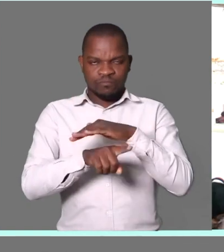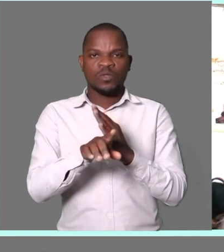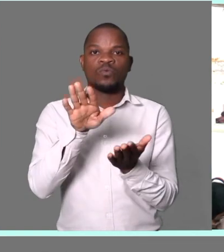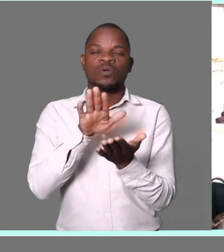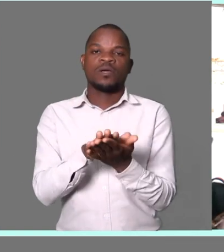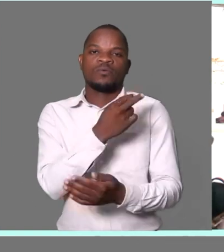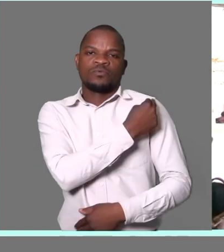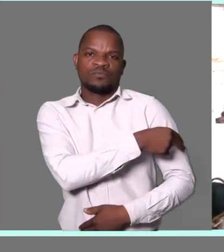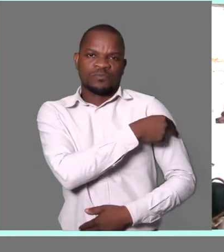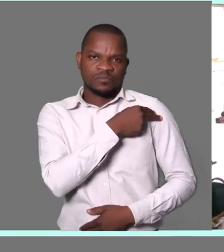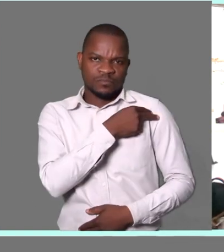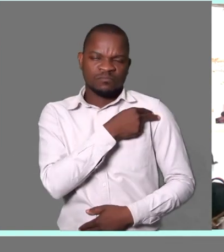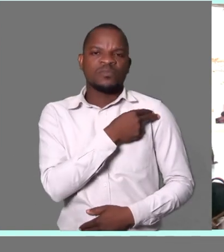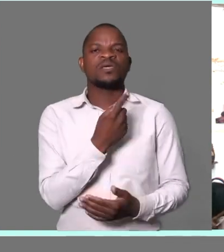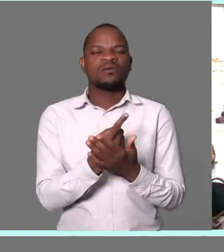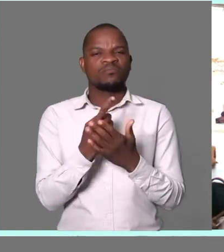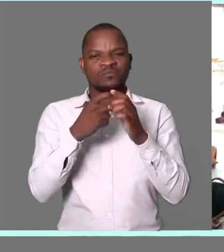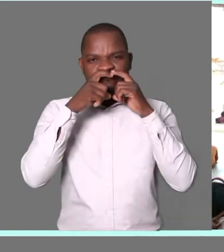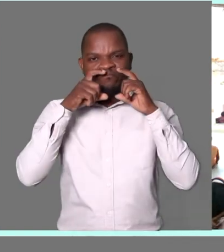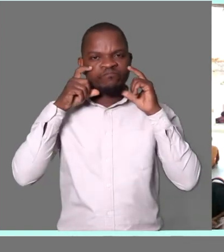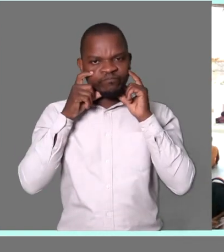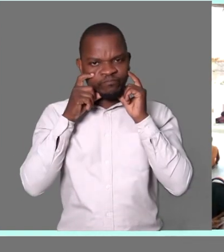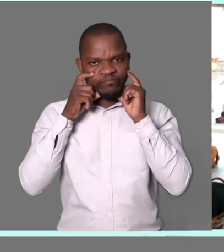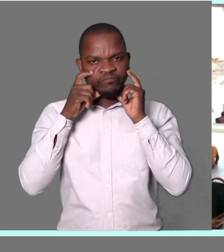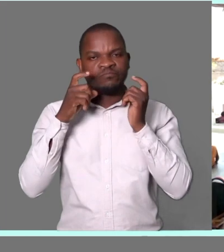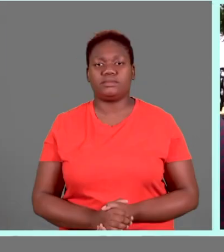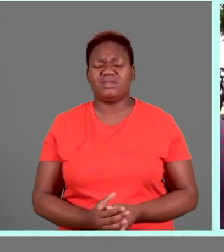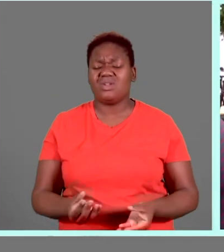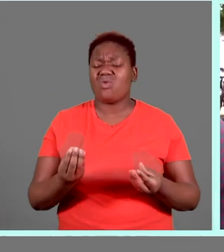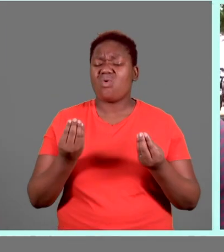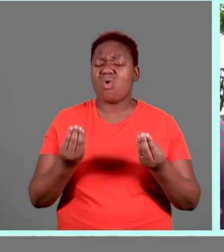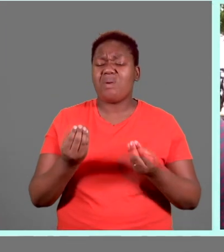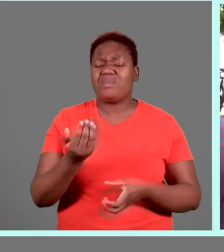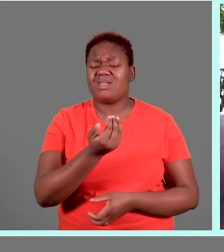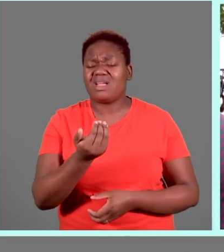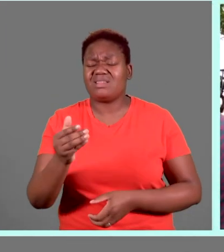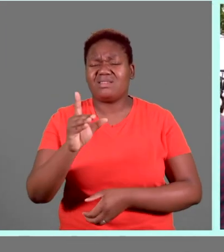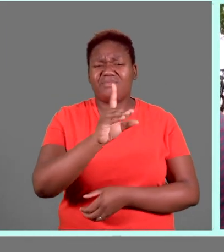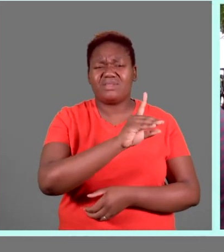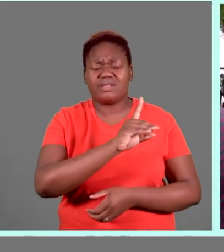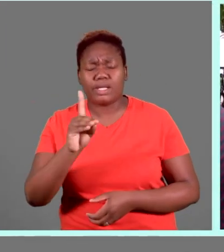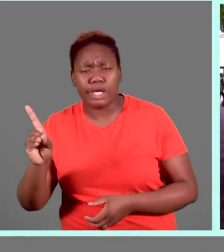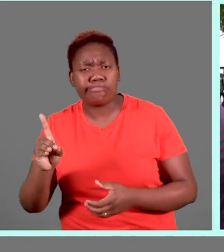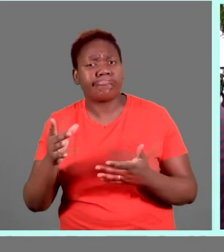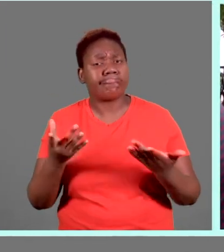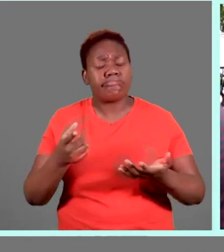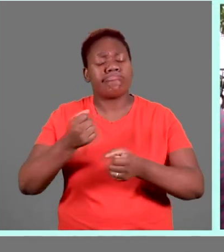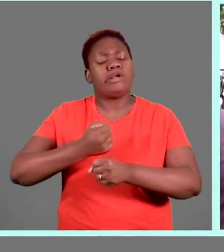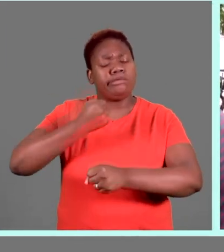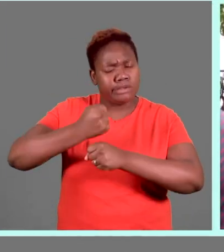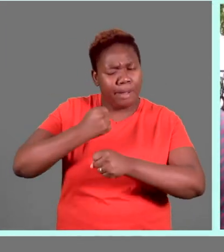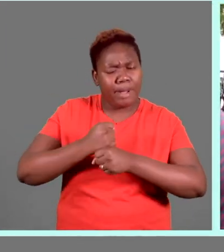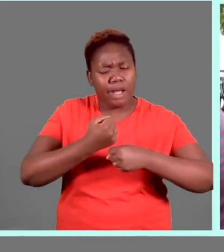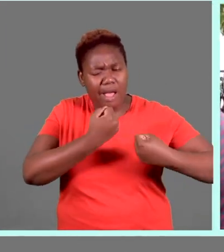com outras mães, temos de usar a máscara. Os ativistas que trabalham com a comunidade em